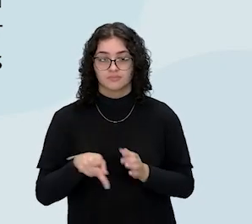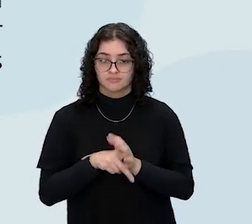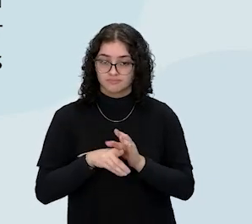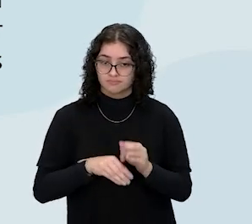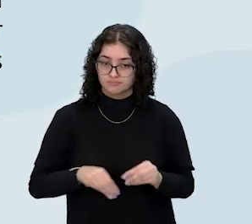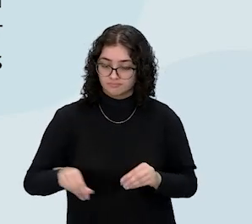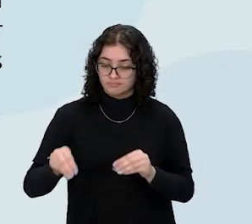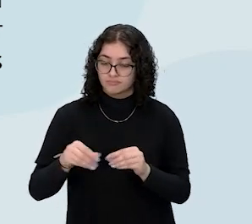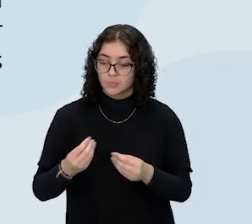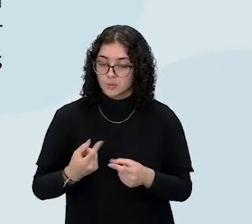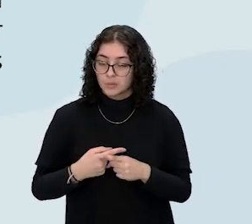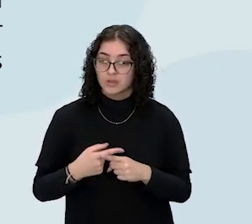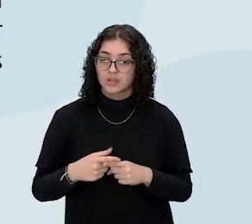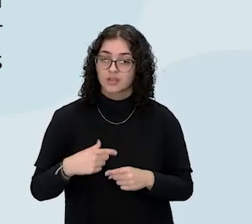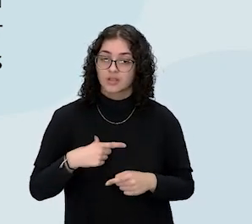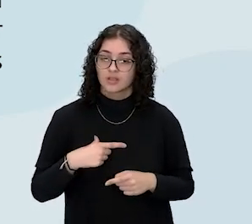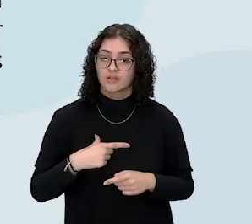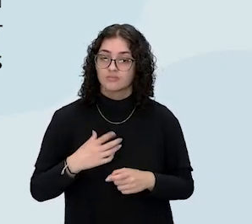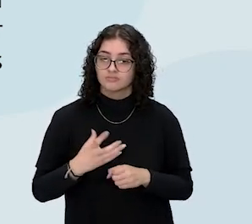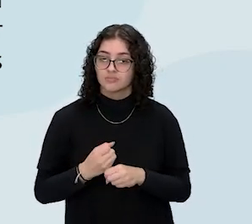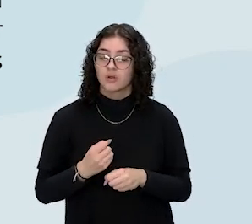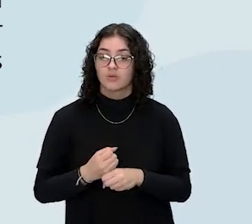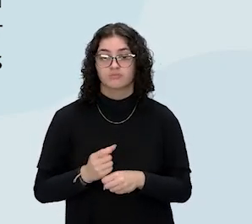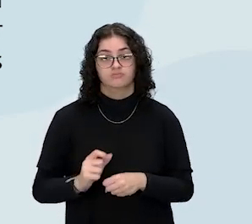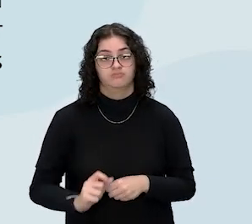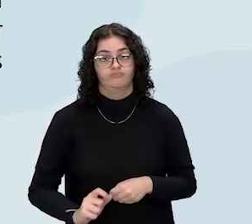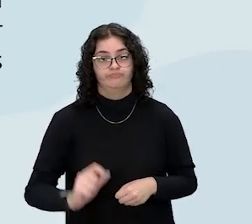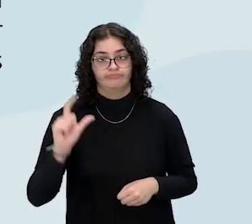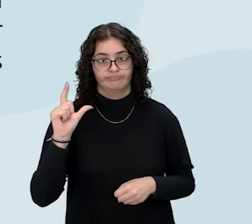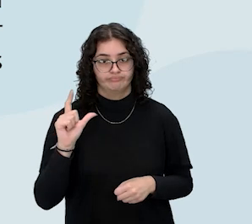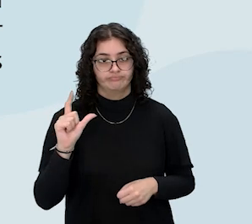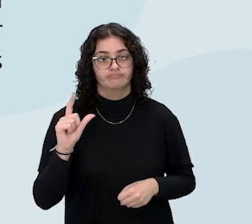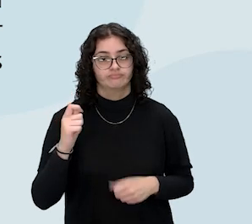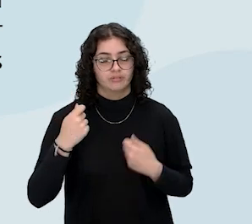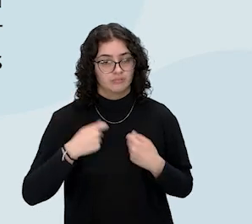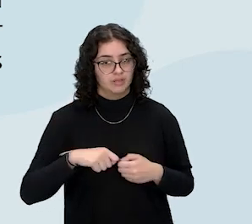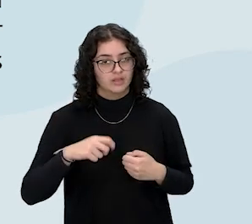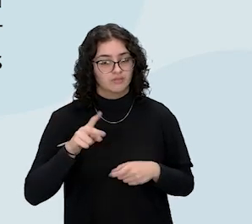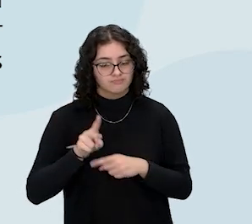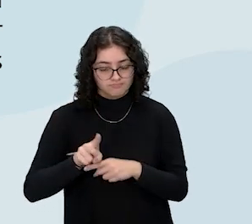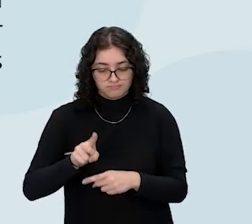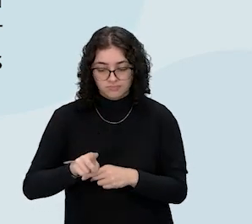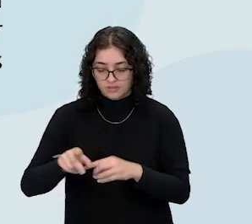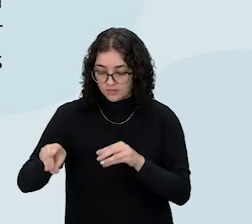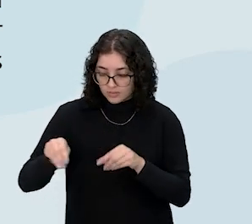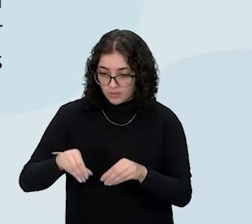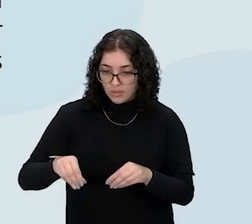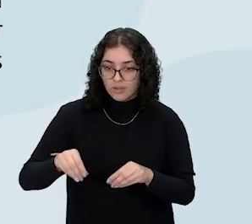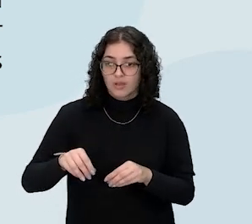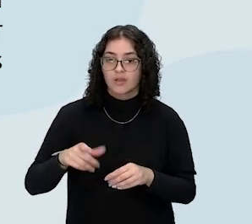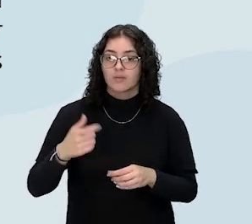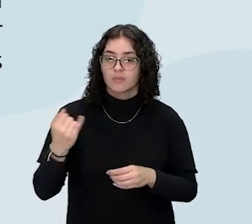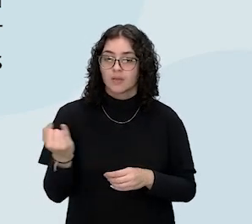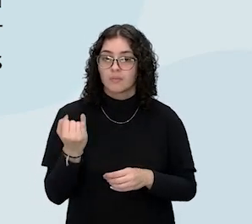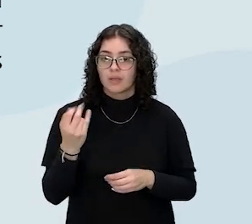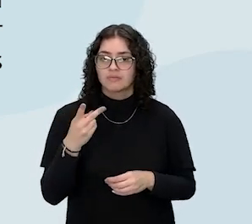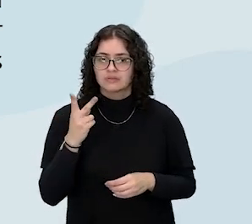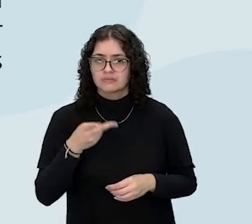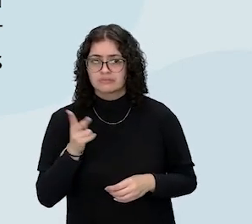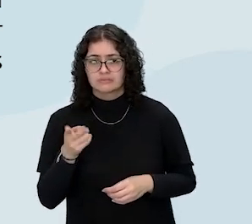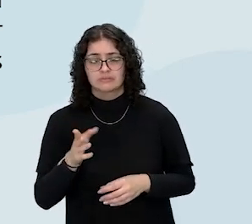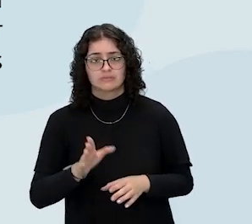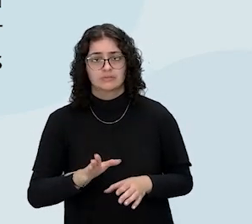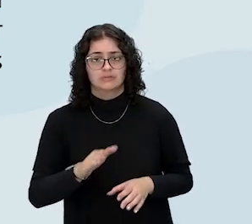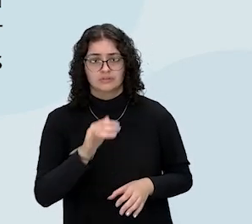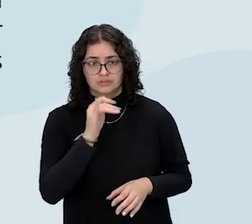é importante para que se tenha um valor de CTC alto, então a adubação ela é importante, mas não excessiva, tá?